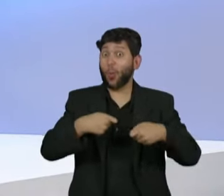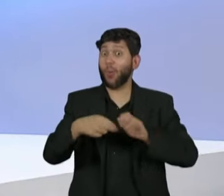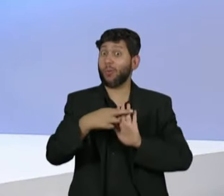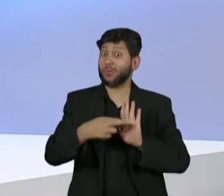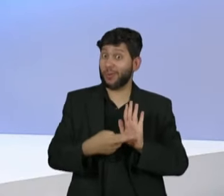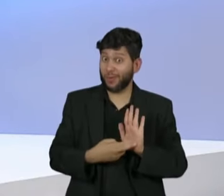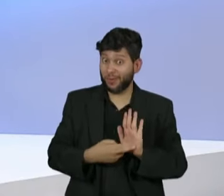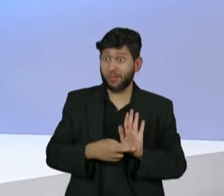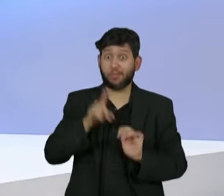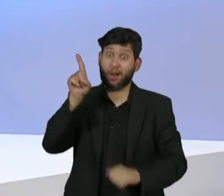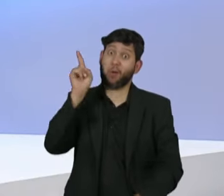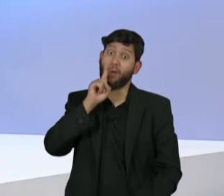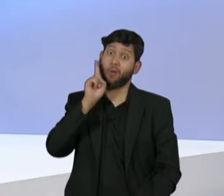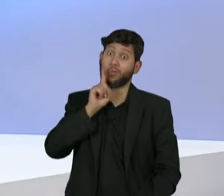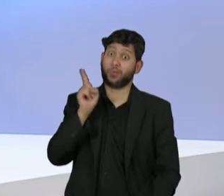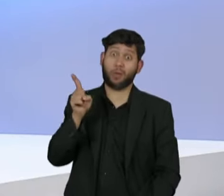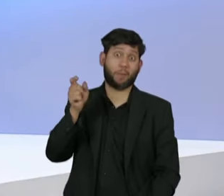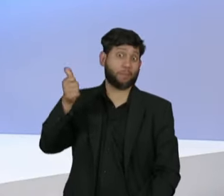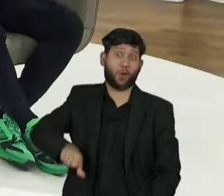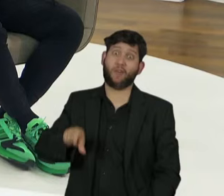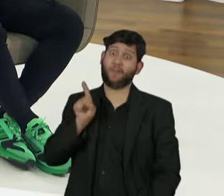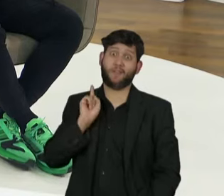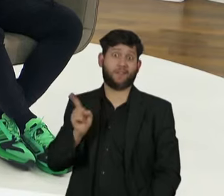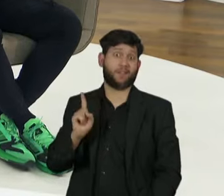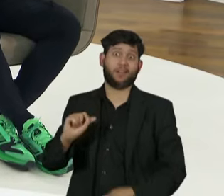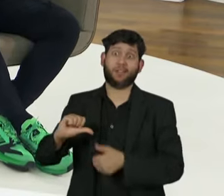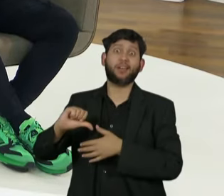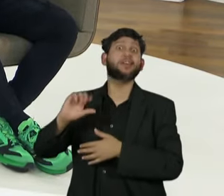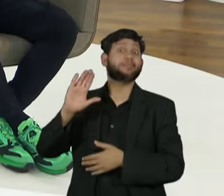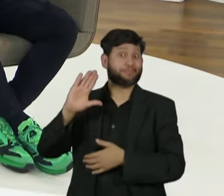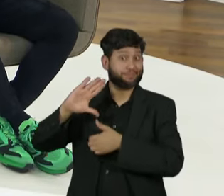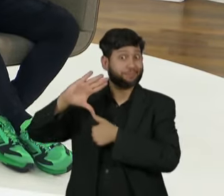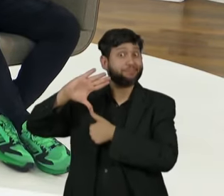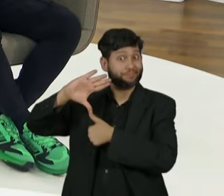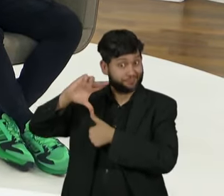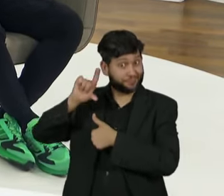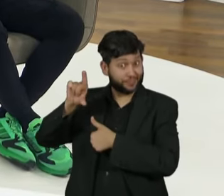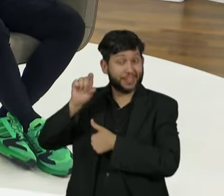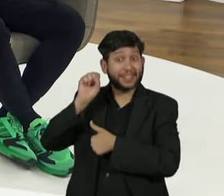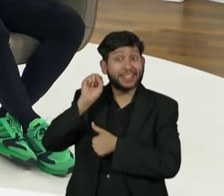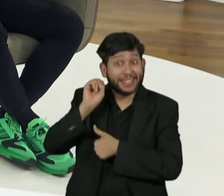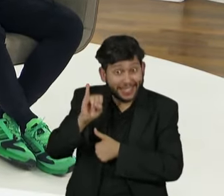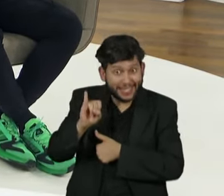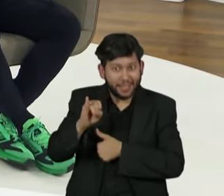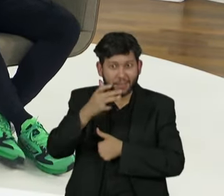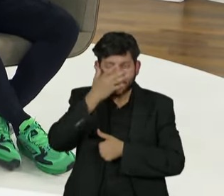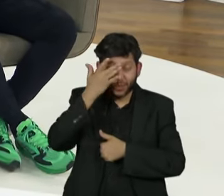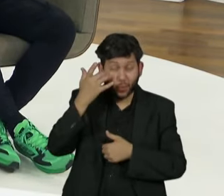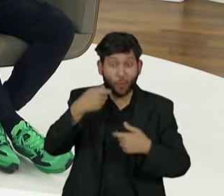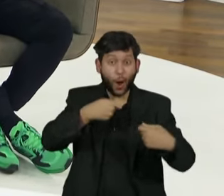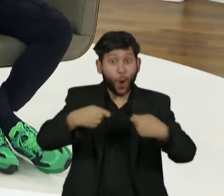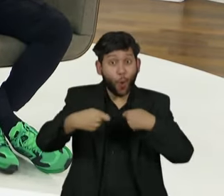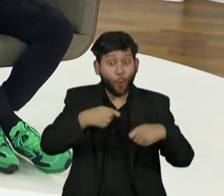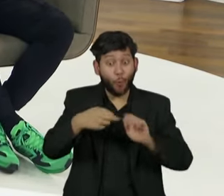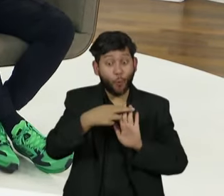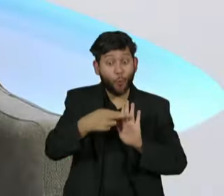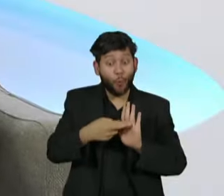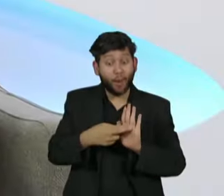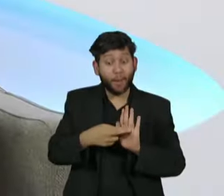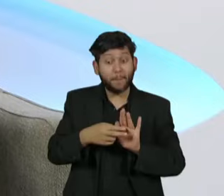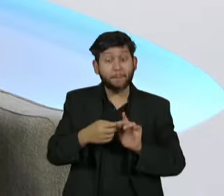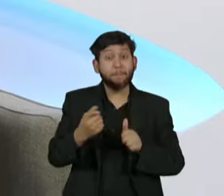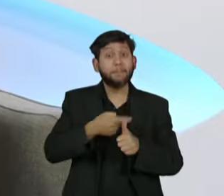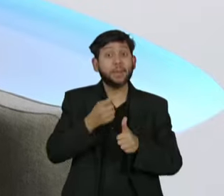Principalmente nos Estados Unidos é possível evitar isso se o regulador andar na frente exemplo de regulador que anda na frente